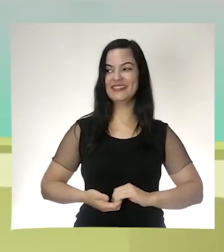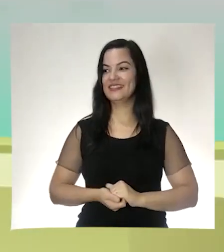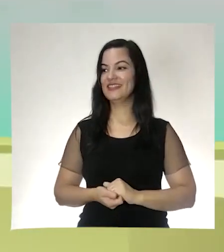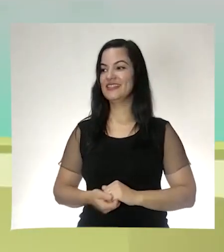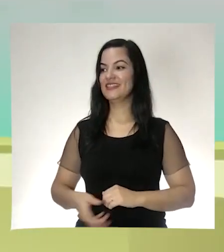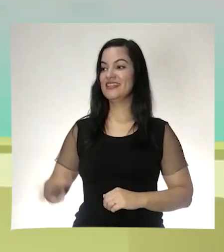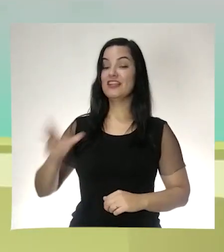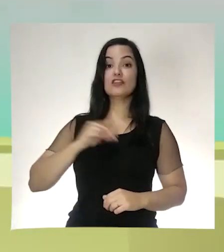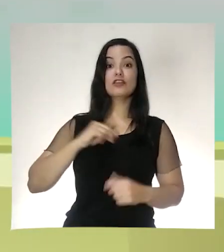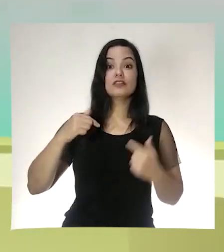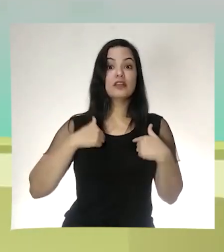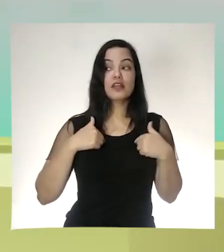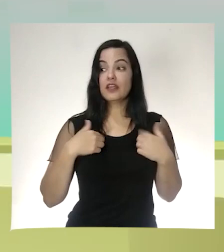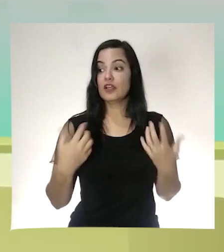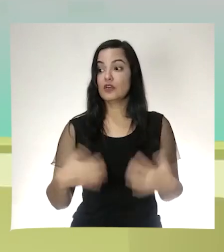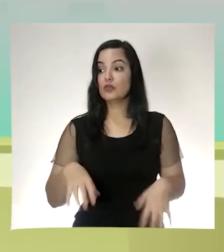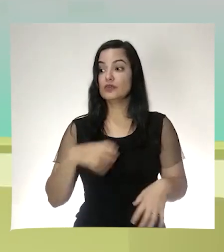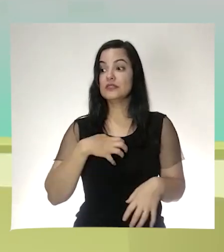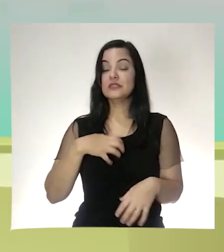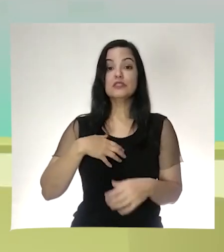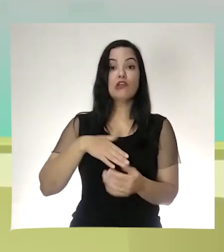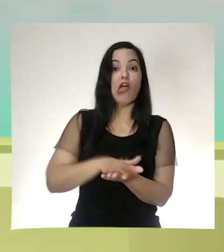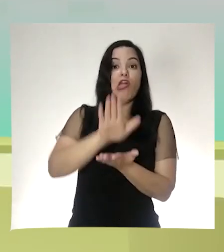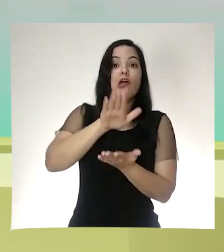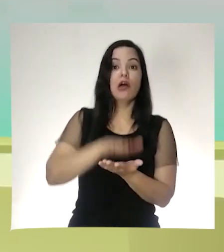Eu me sinto um pouco